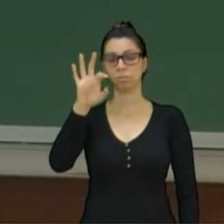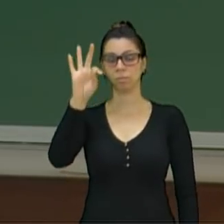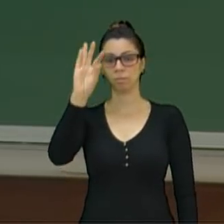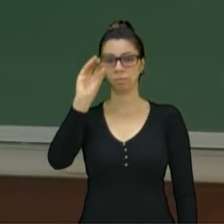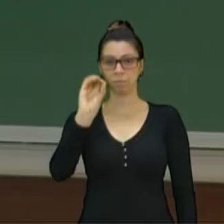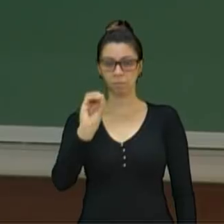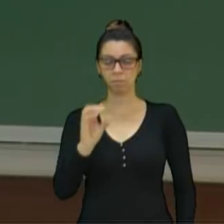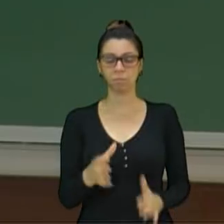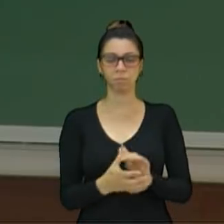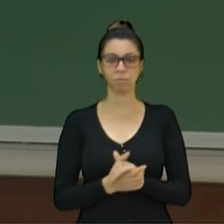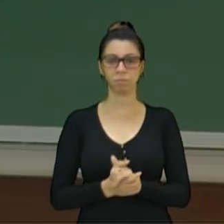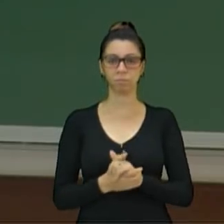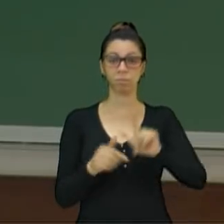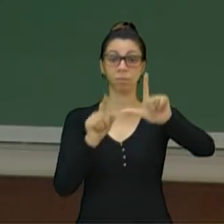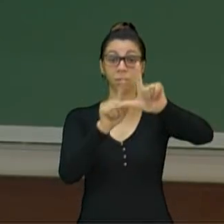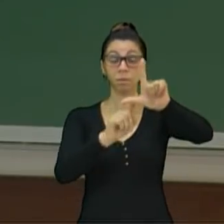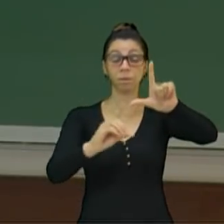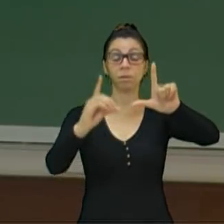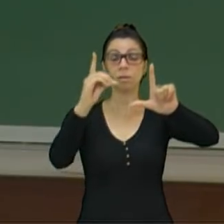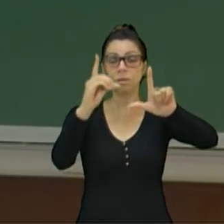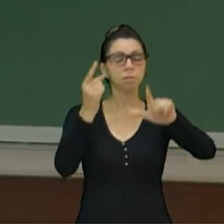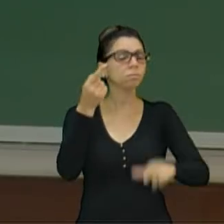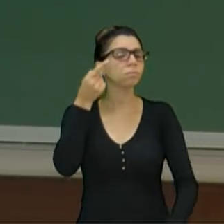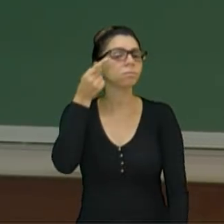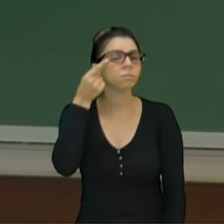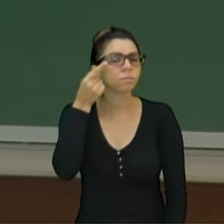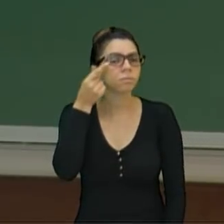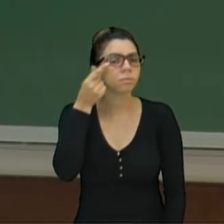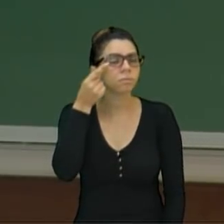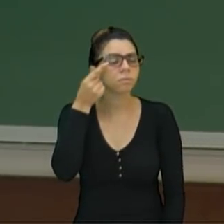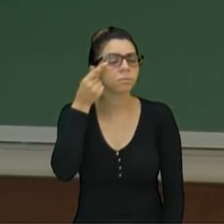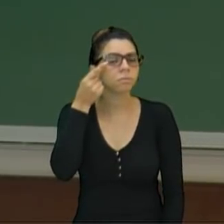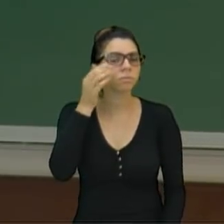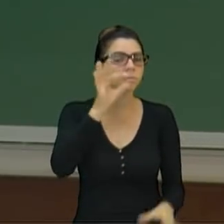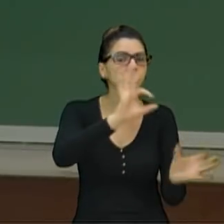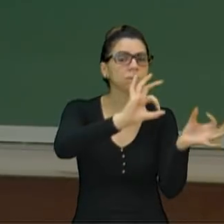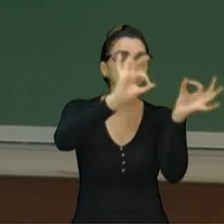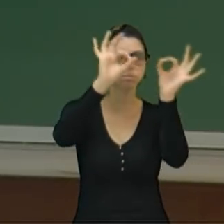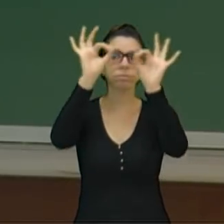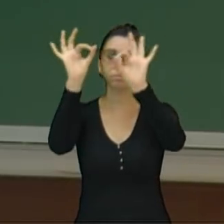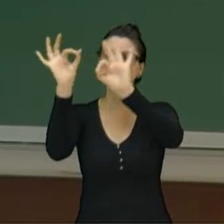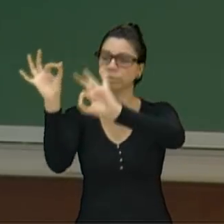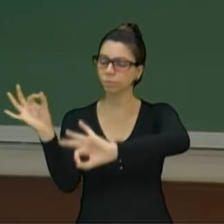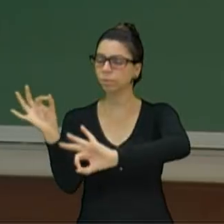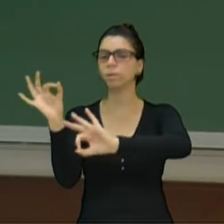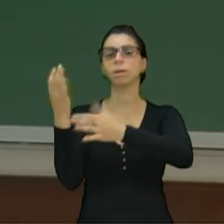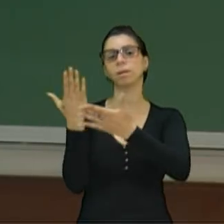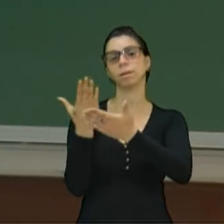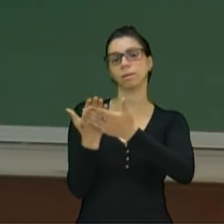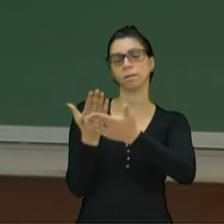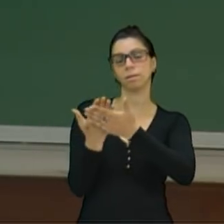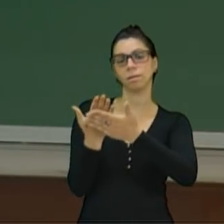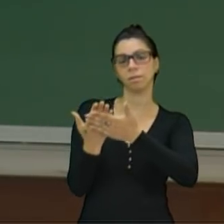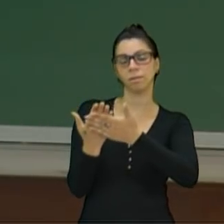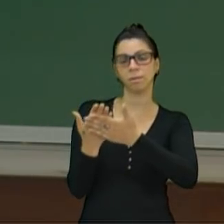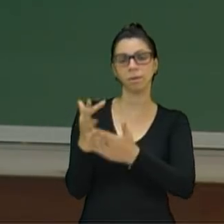D, olhos. Eu estou assistindo, eu estou vendo a aula do Fabiano hoje. Então é a